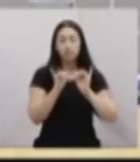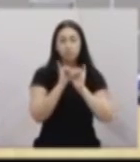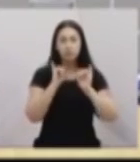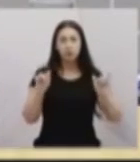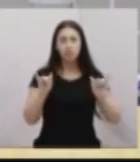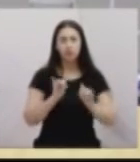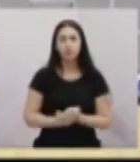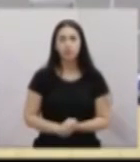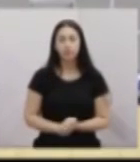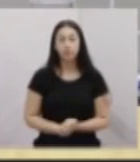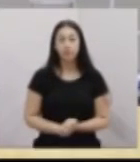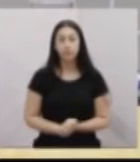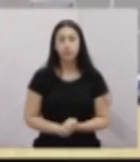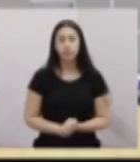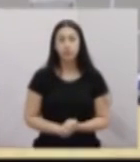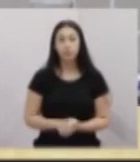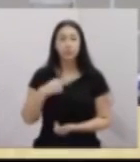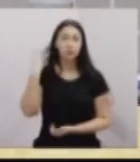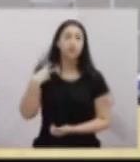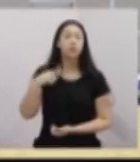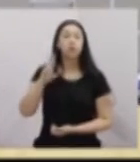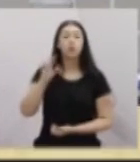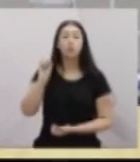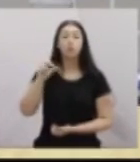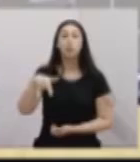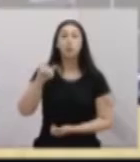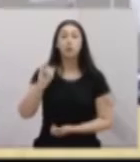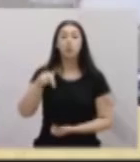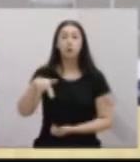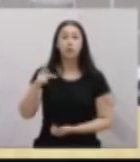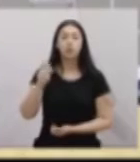da presente manifestação. Vereador Roninha.